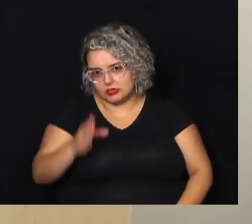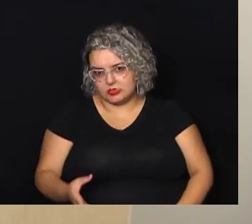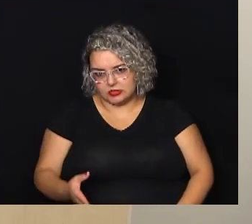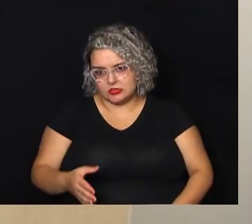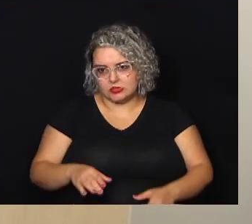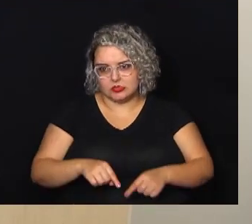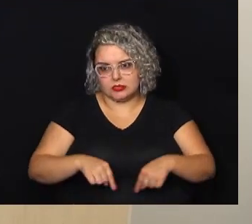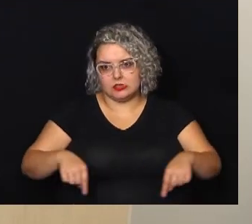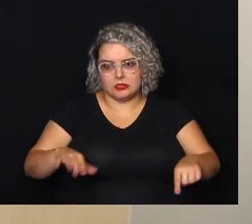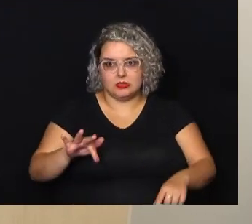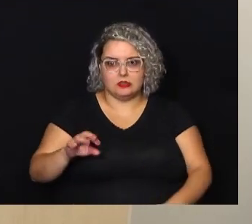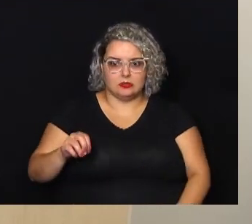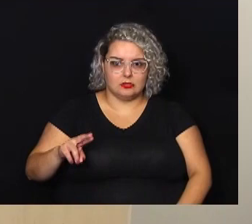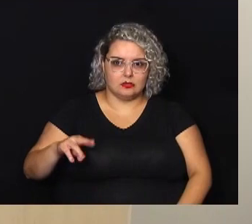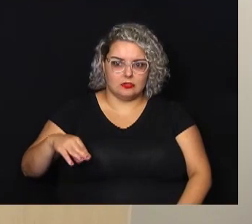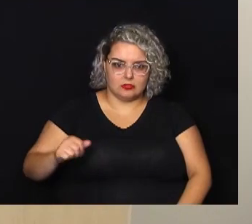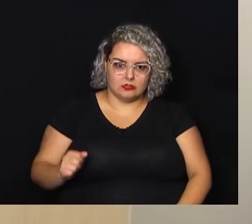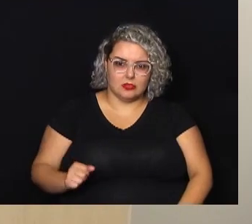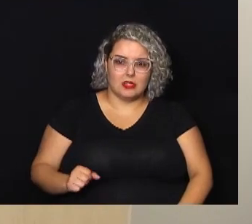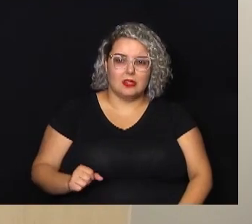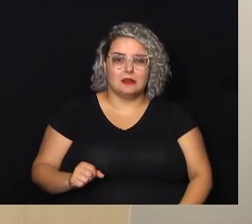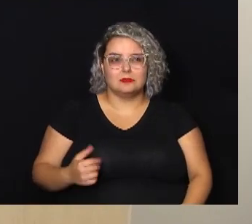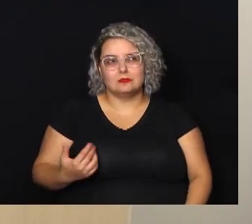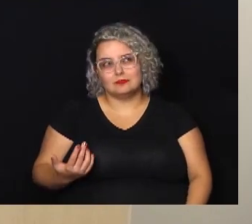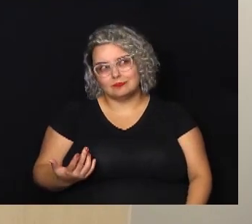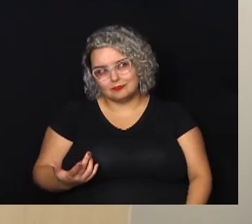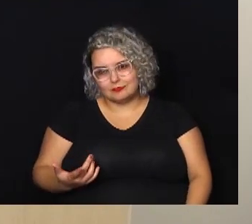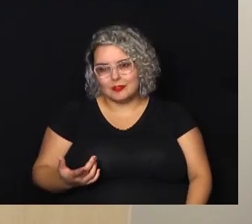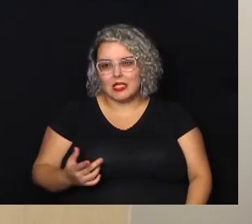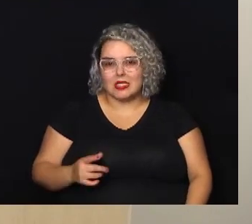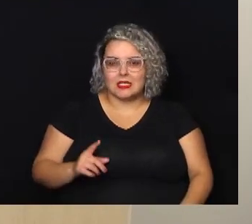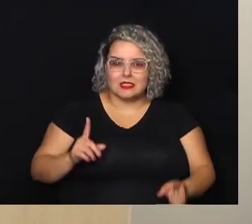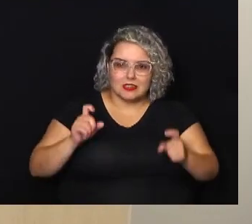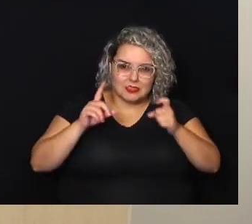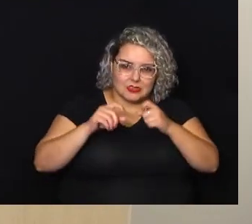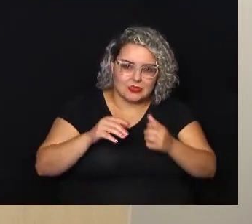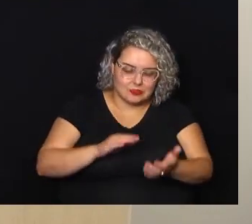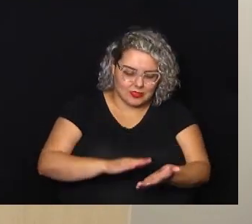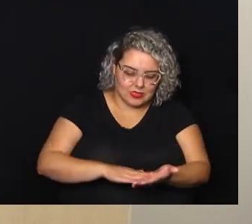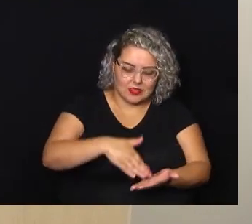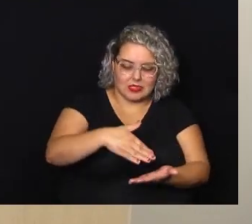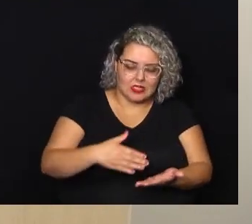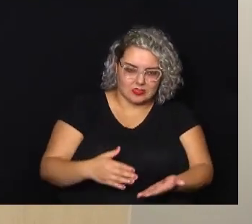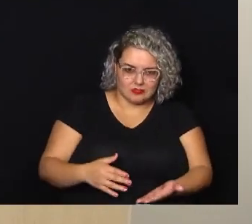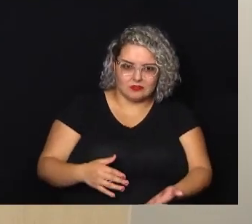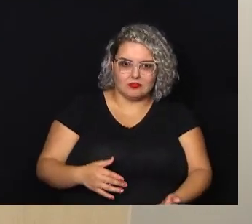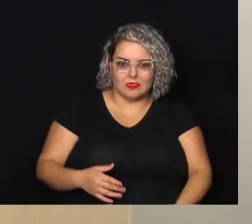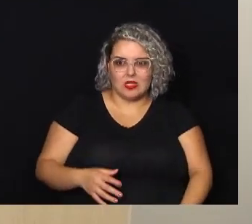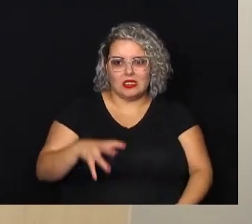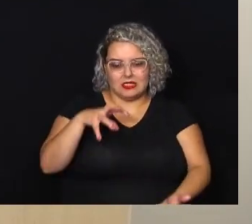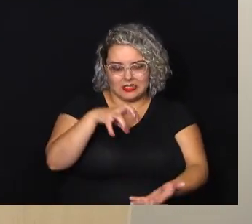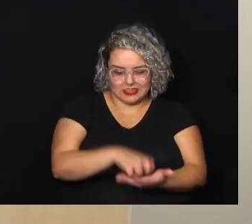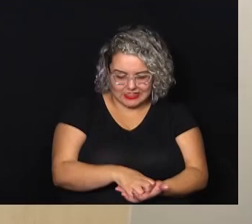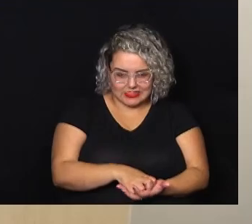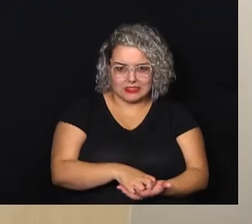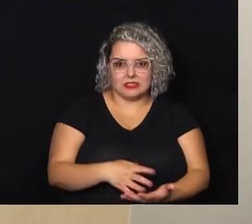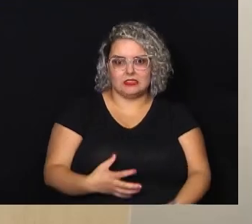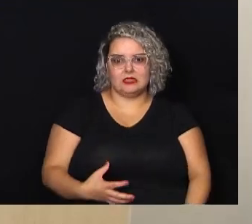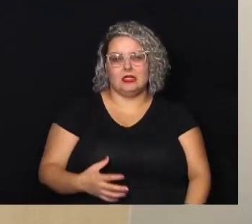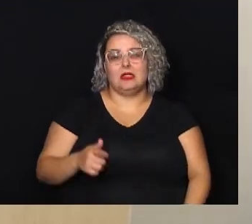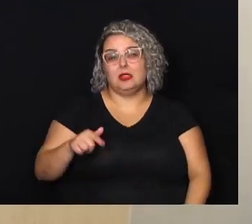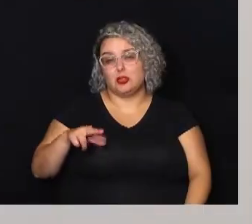colocar direto na forma, o que acontece? Ele pode não, assim, vai dar um trabalhinho pra desgrudar da forma. Geralmente